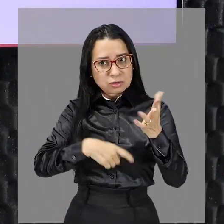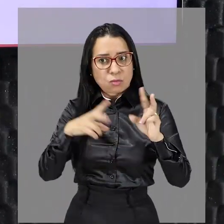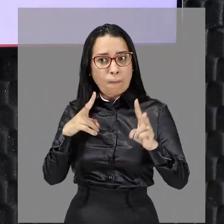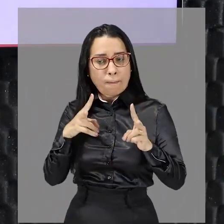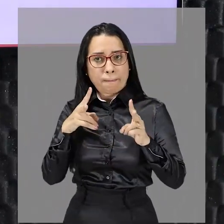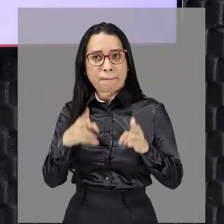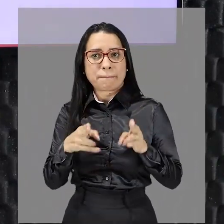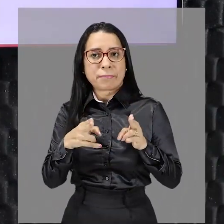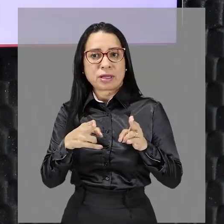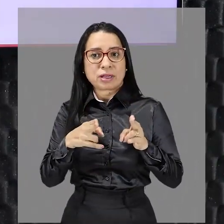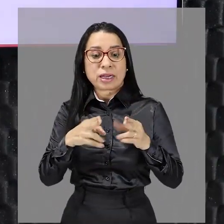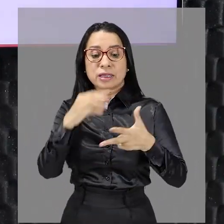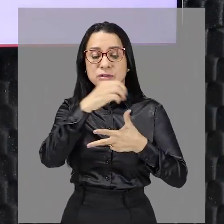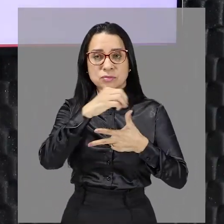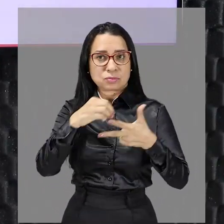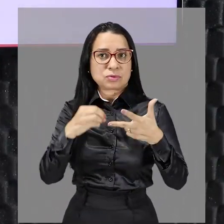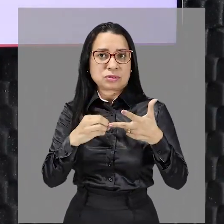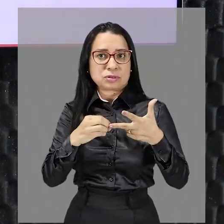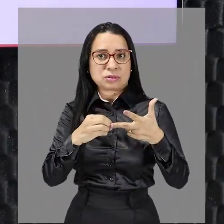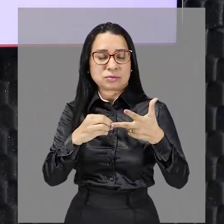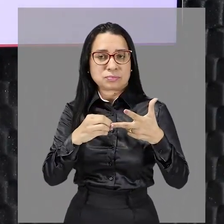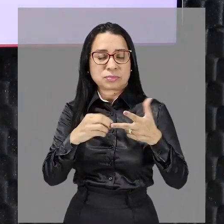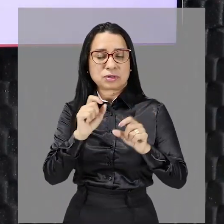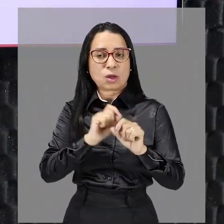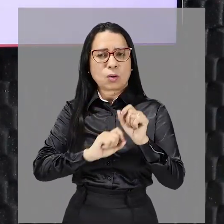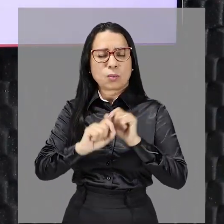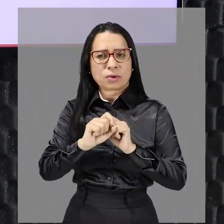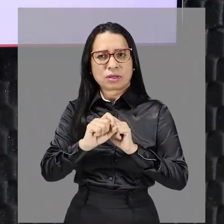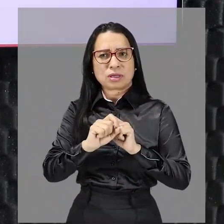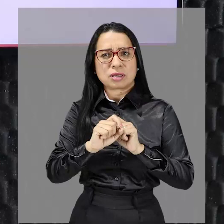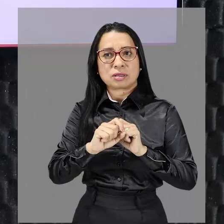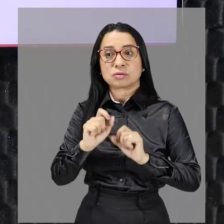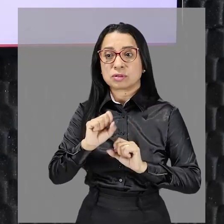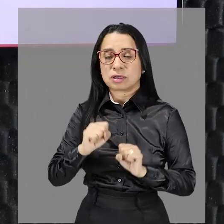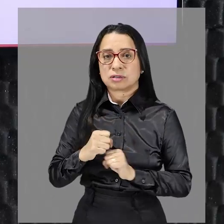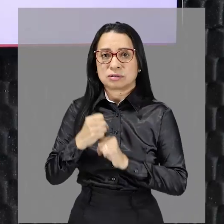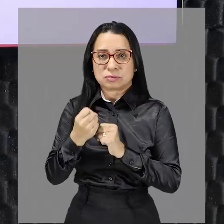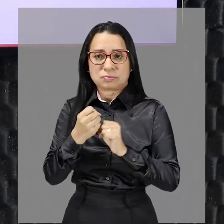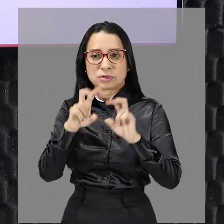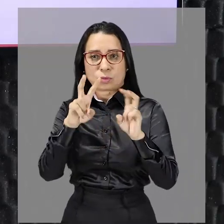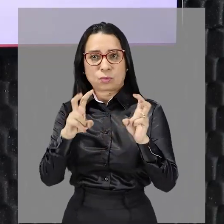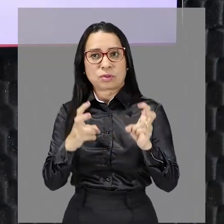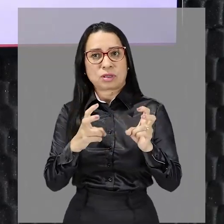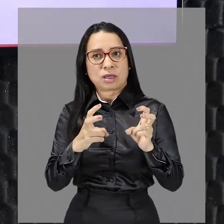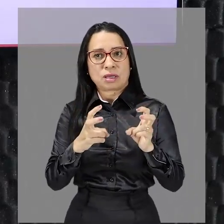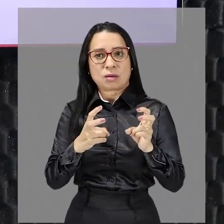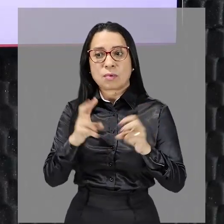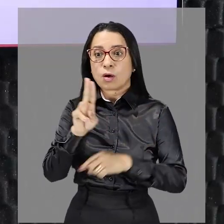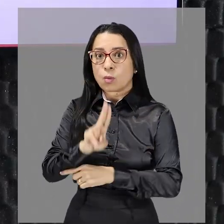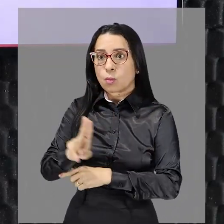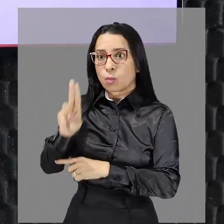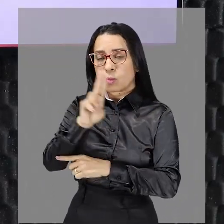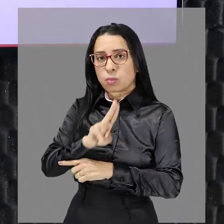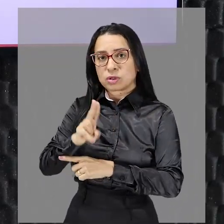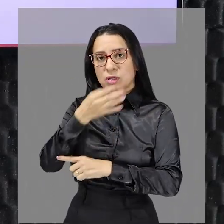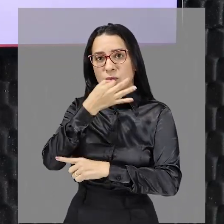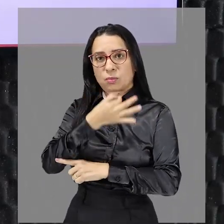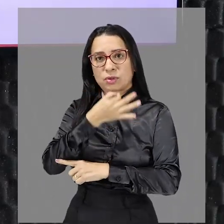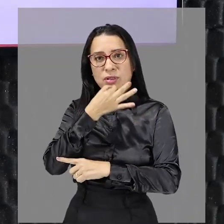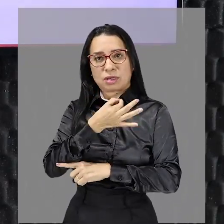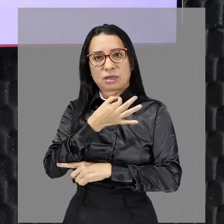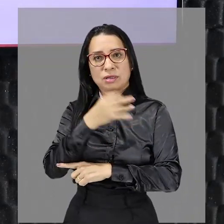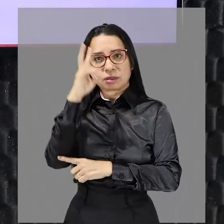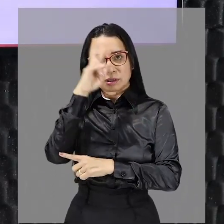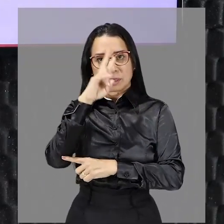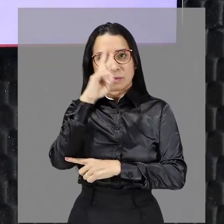A dissertativa, argumentativa, onde você irá defender um tema através de argumentos. Lembrando